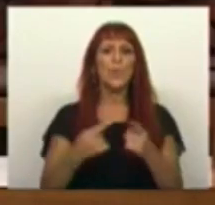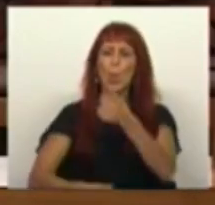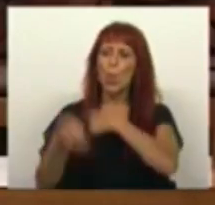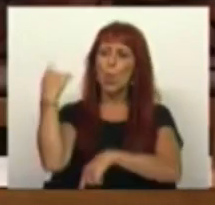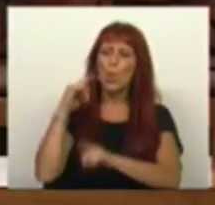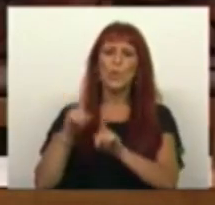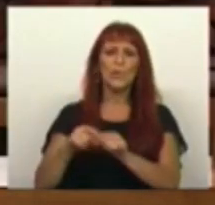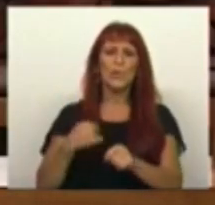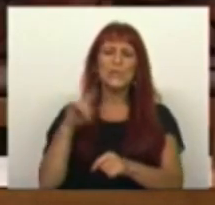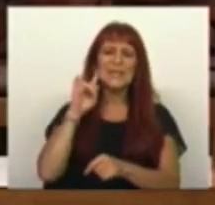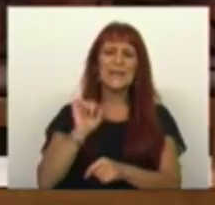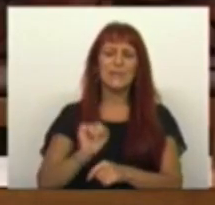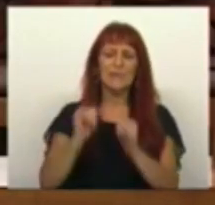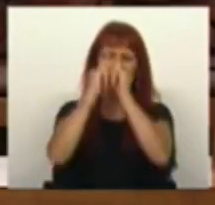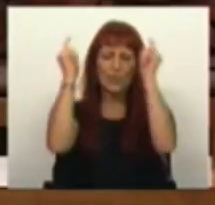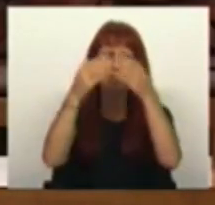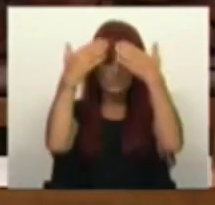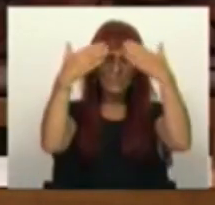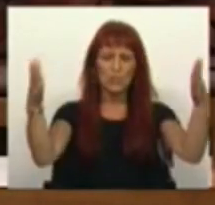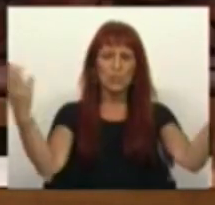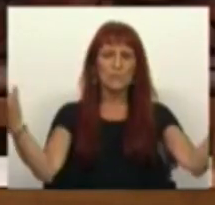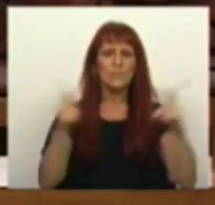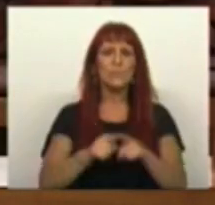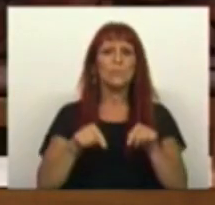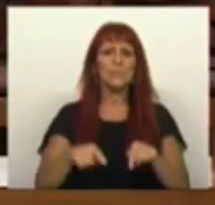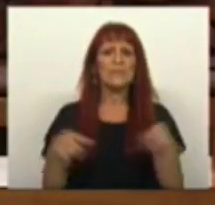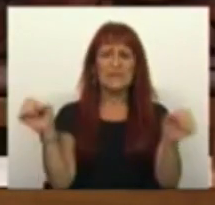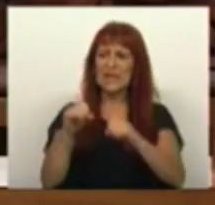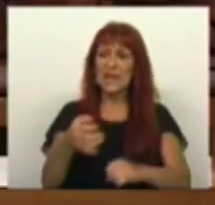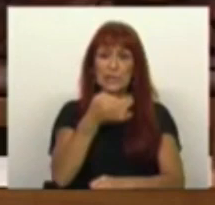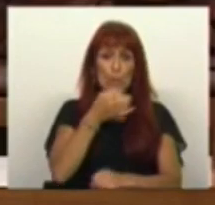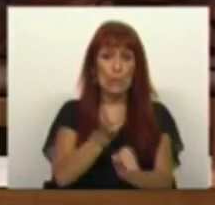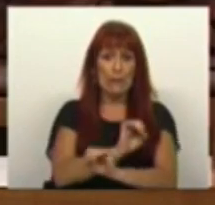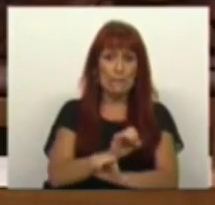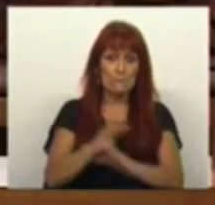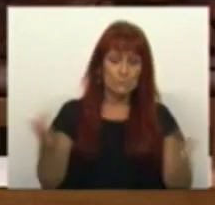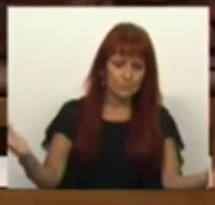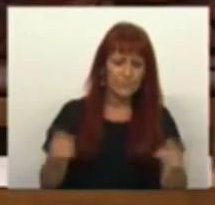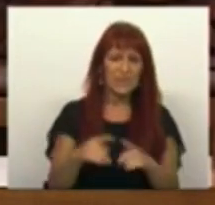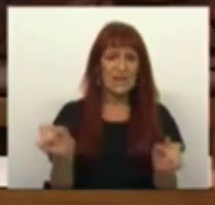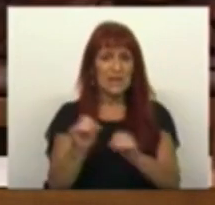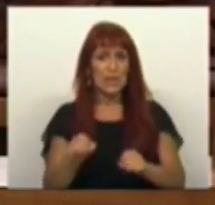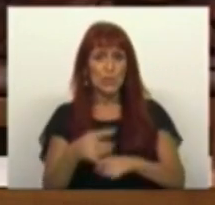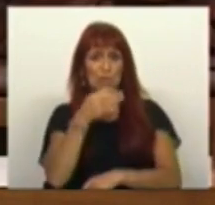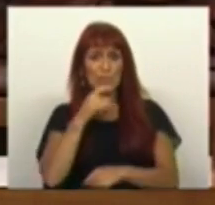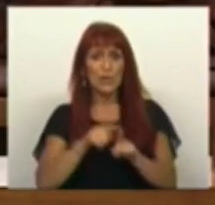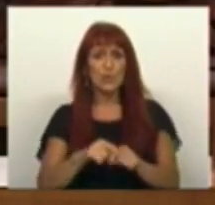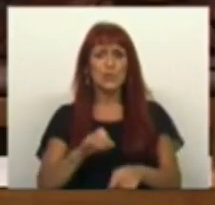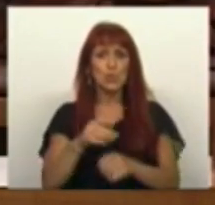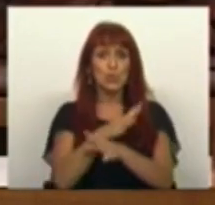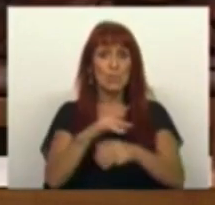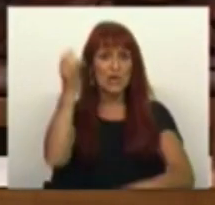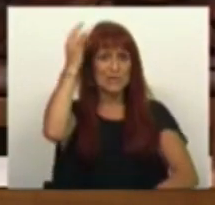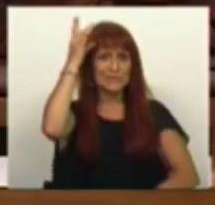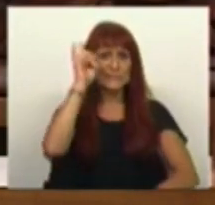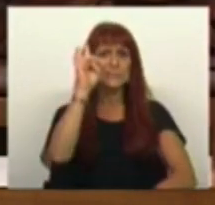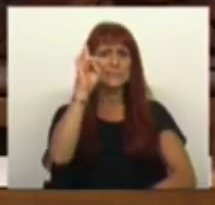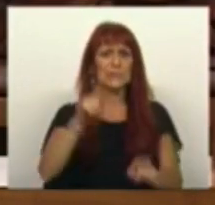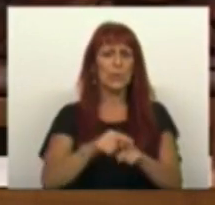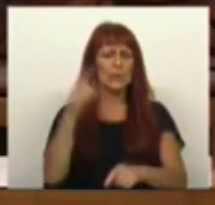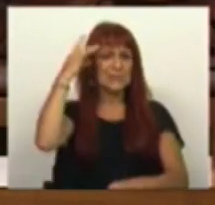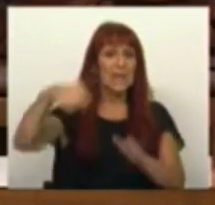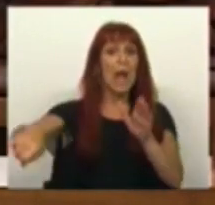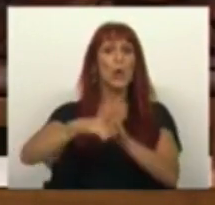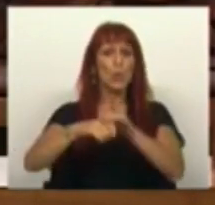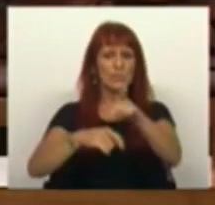Ontem foi Dia Internacional da Democracia. Ninguém falou disso, nem ninguém falou de um dos seus maiores inimigos, a